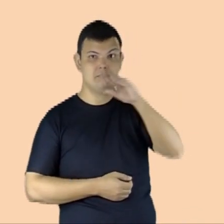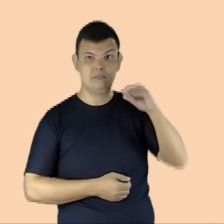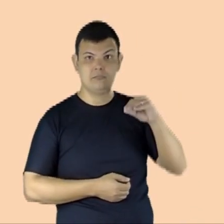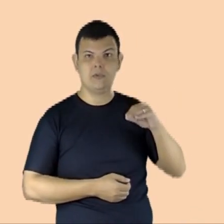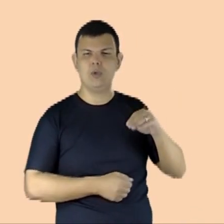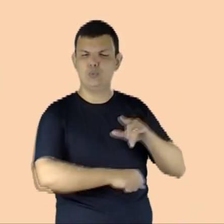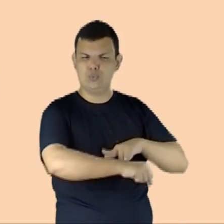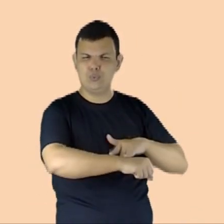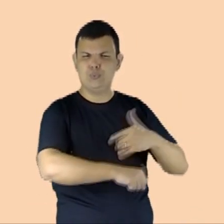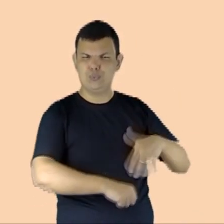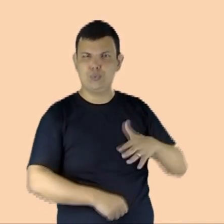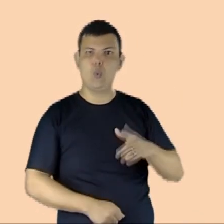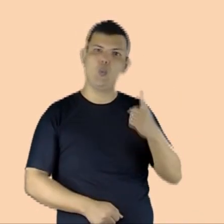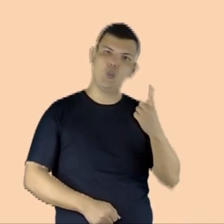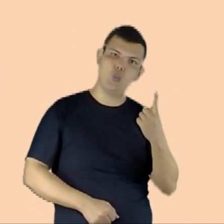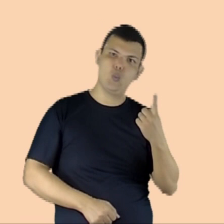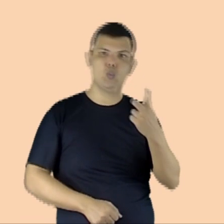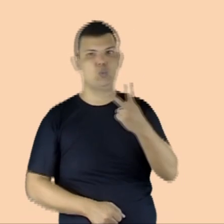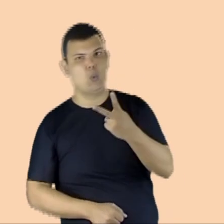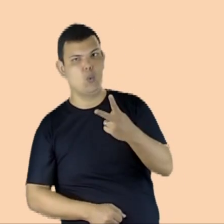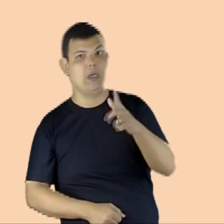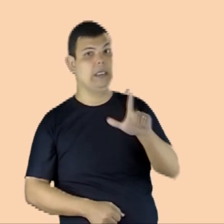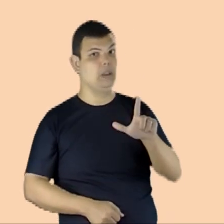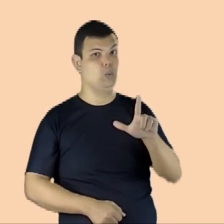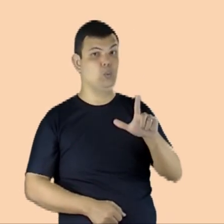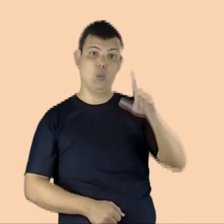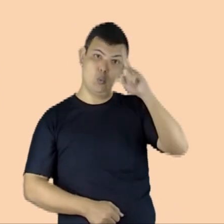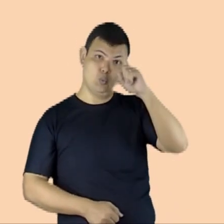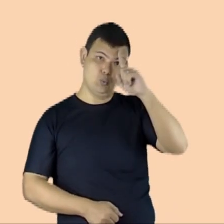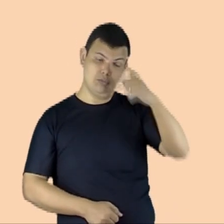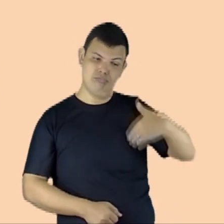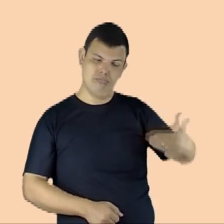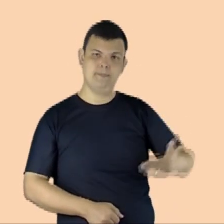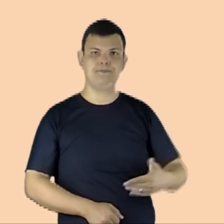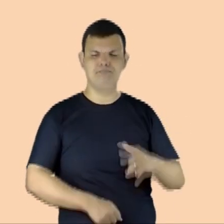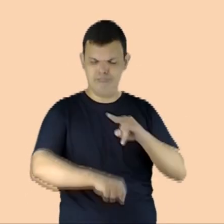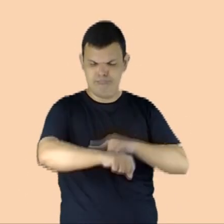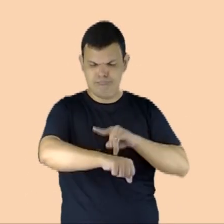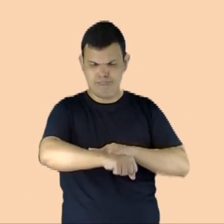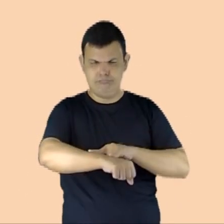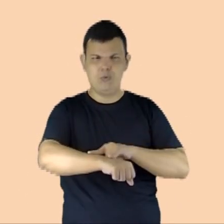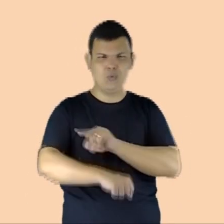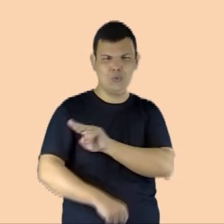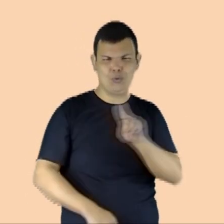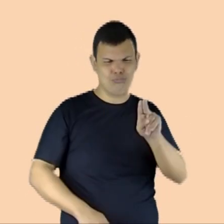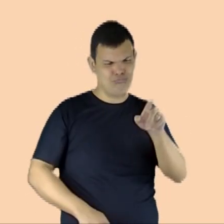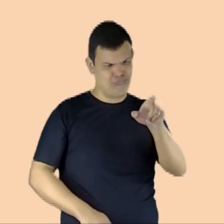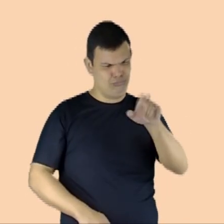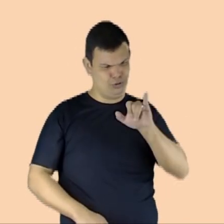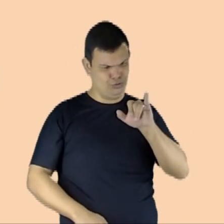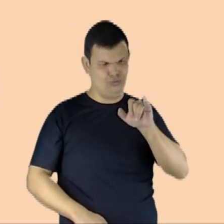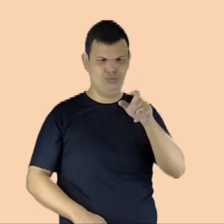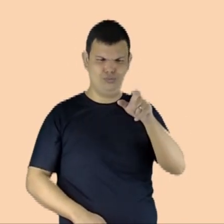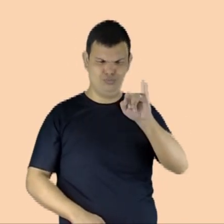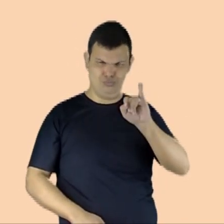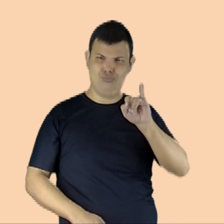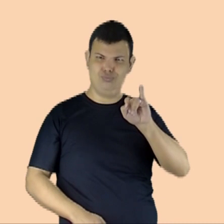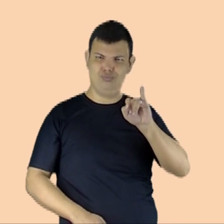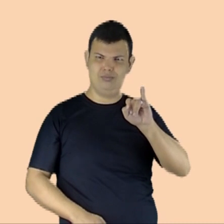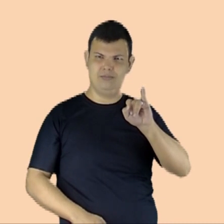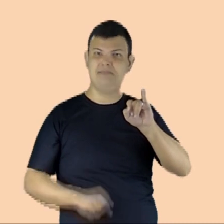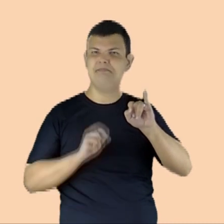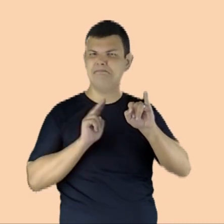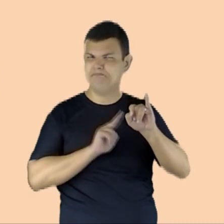litros de xixi por dia. Xixi é como as pessoas costumam chamar a urina. Esse líquido amarelado que sai do